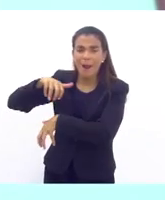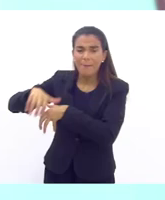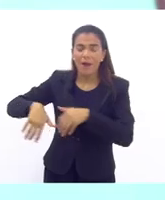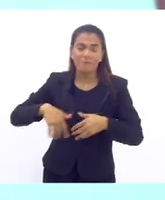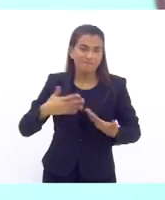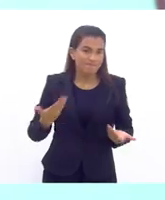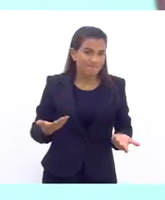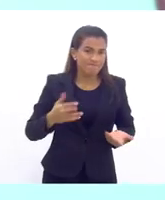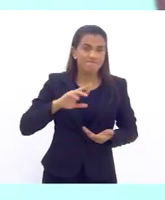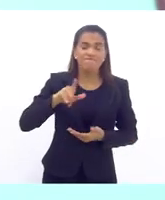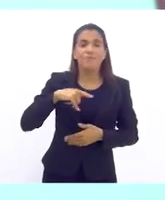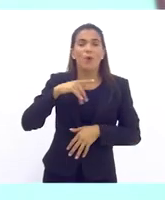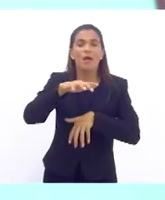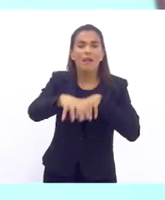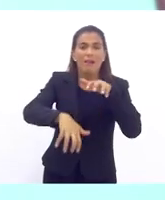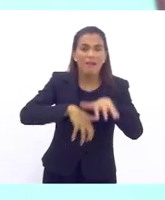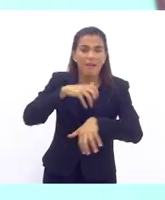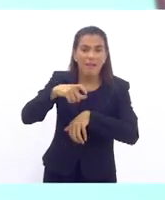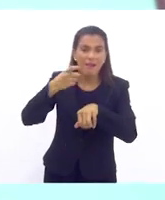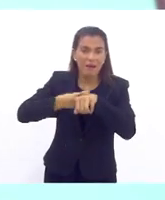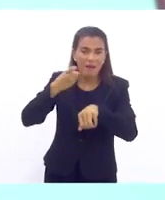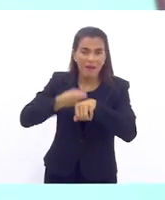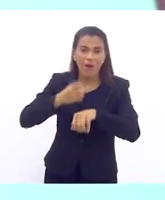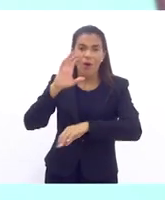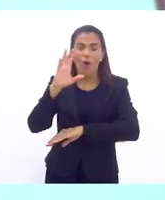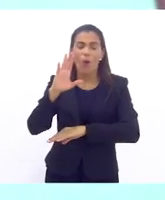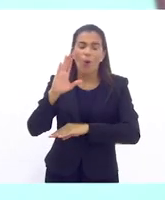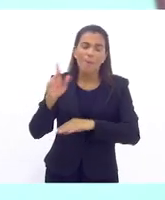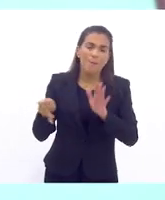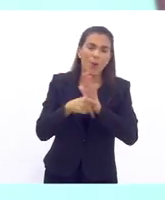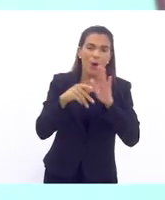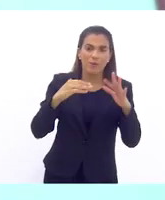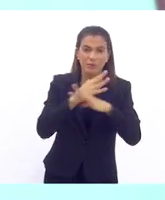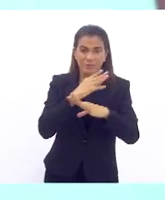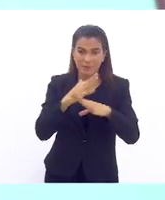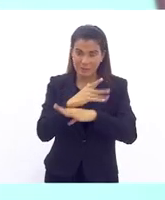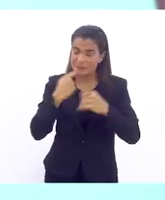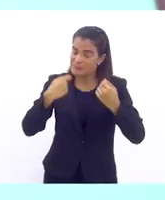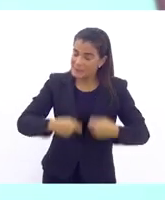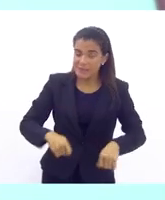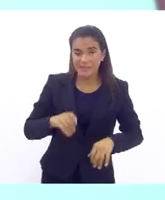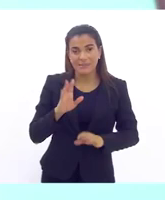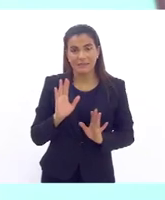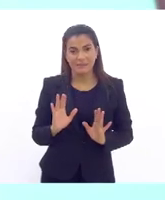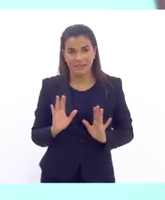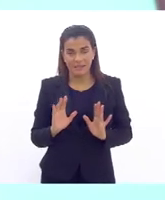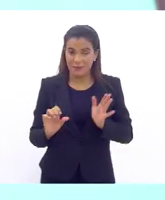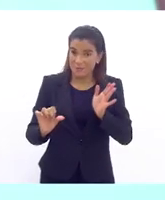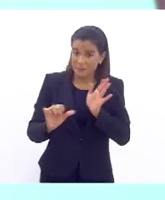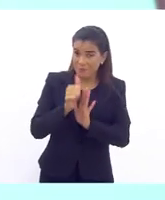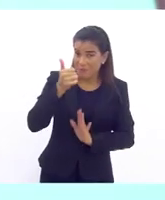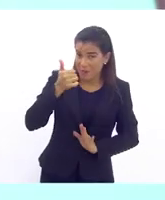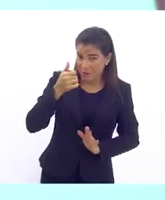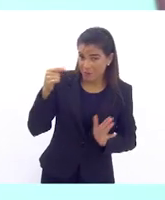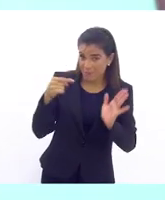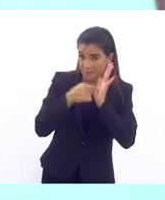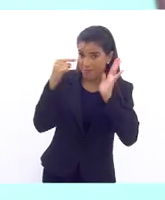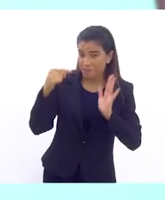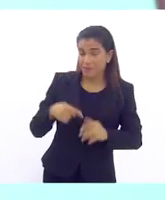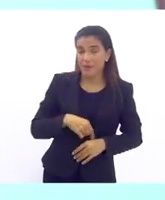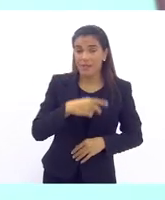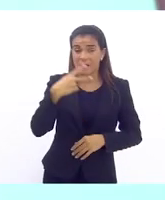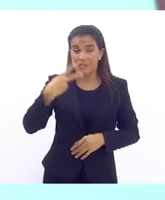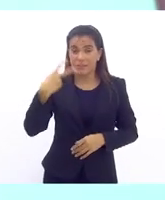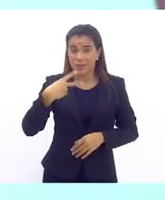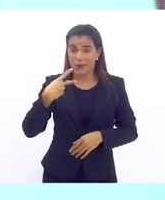de recolhimento de resíduo sólido Urbano ou por antropização ele naturalmente teria que ser feito então esse é o primeiro ponto segundo ela agora